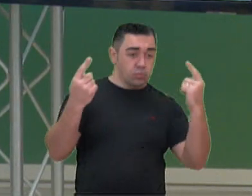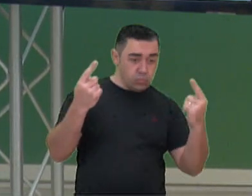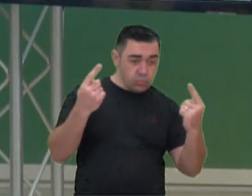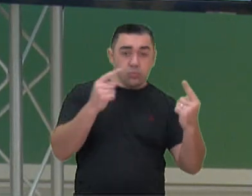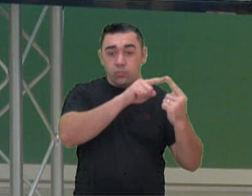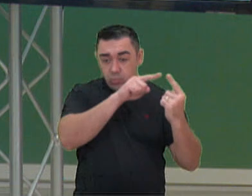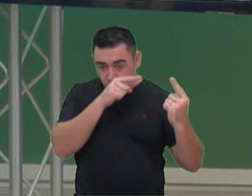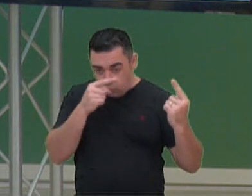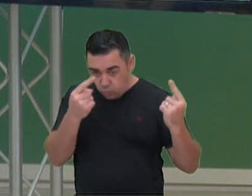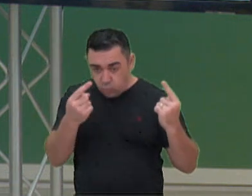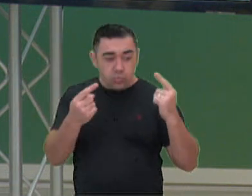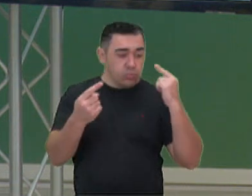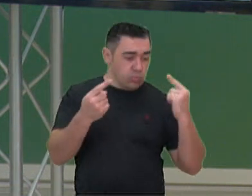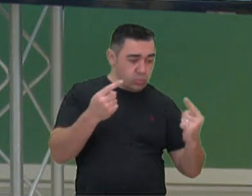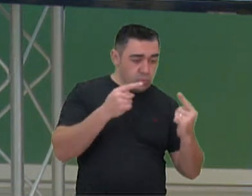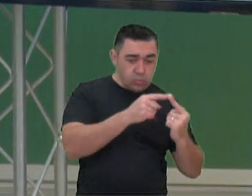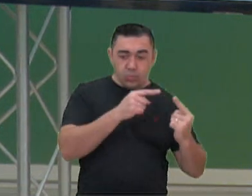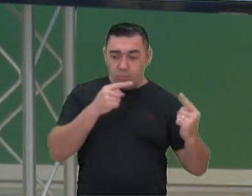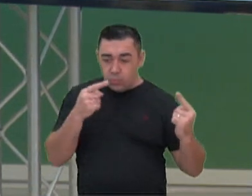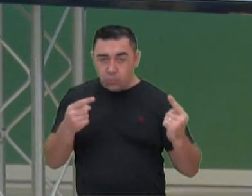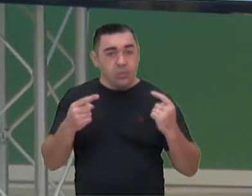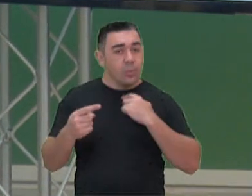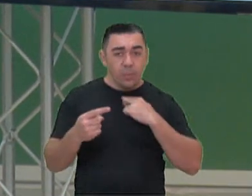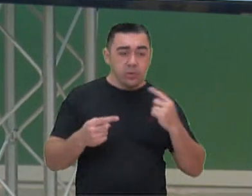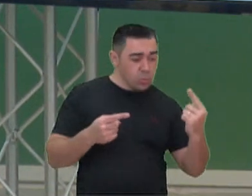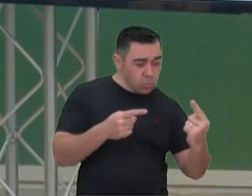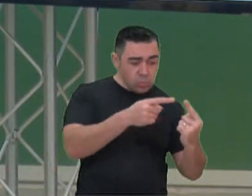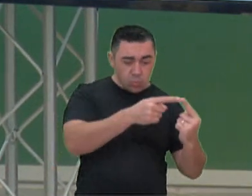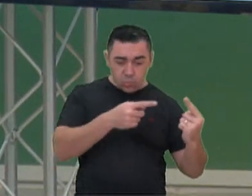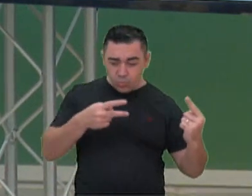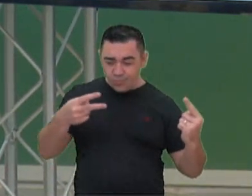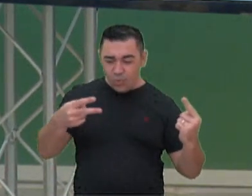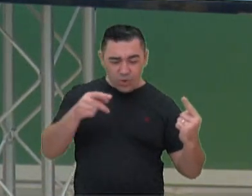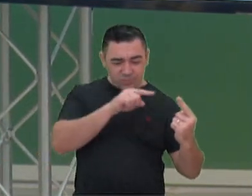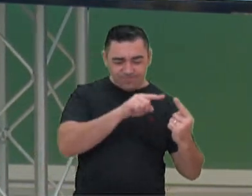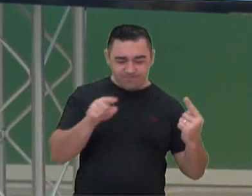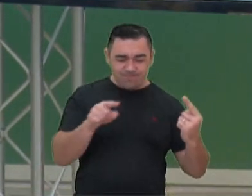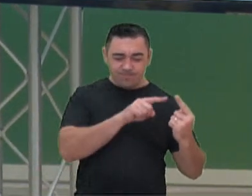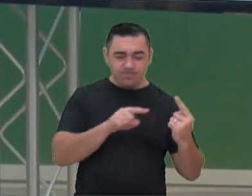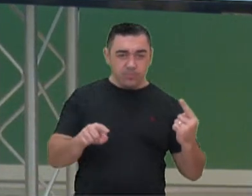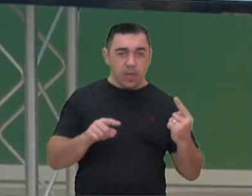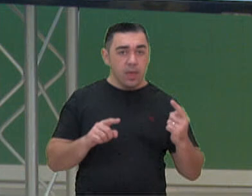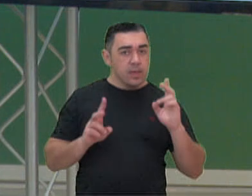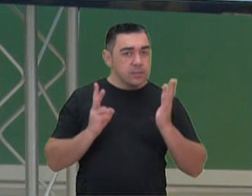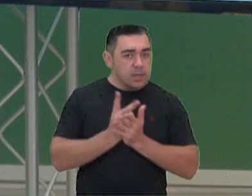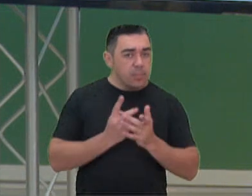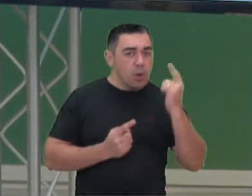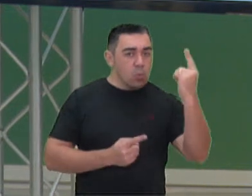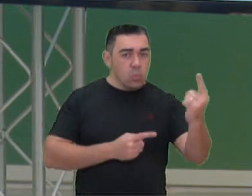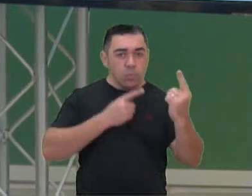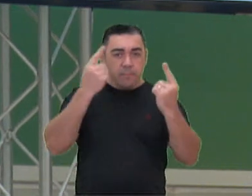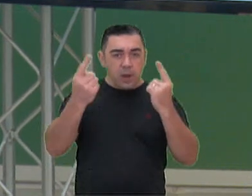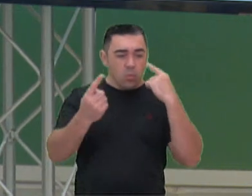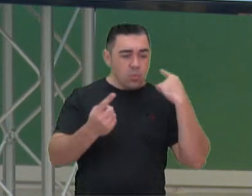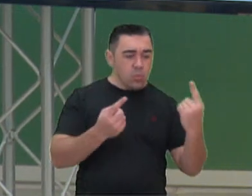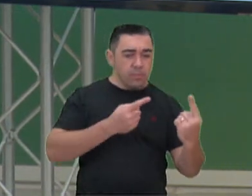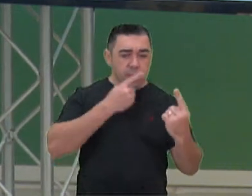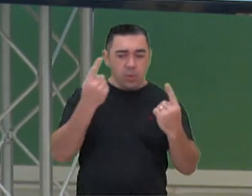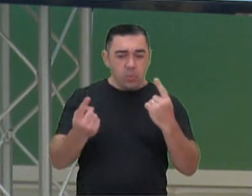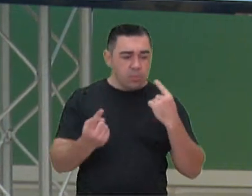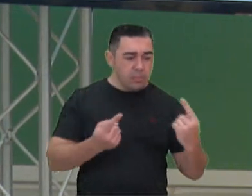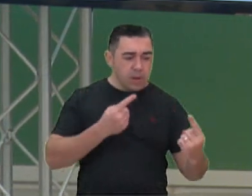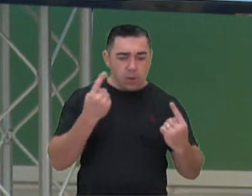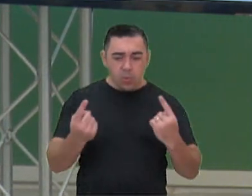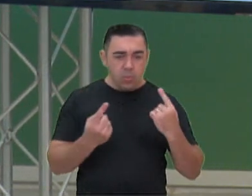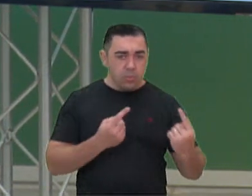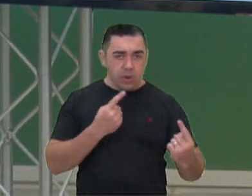de x do primeiro conjunto também são distintos. Ou seja, vai de 1 para 1. Essa é a ideia da injetora. Vai de 1 para